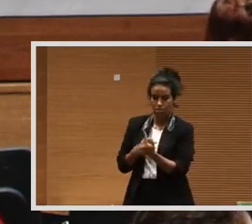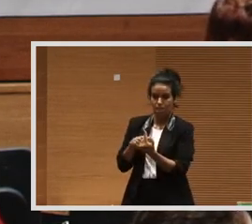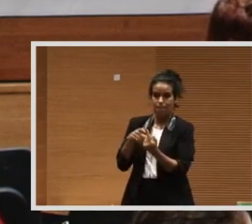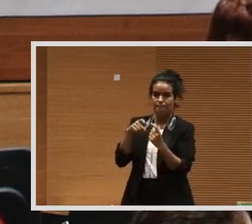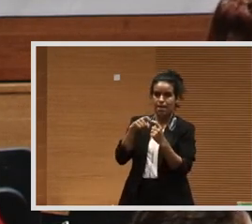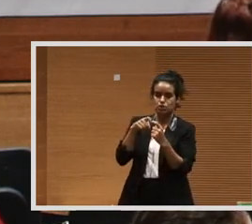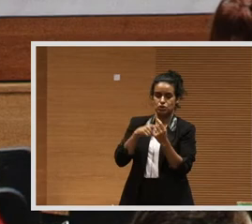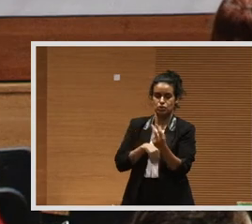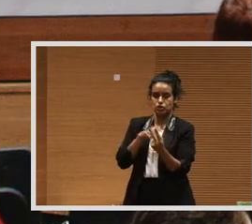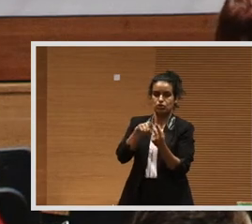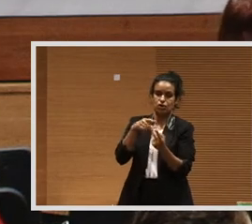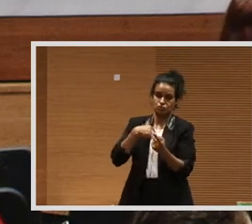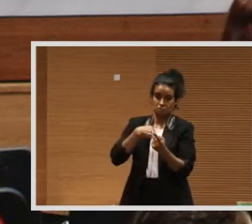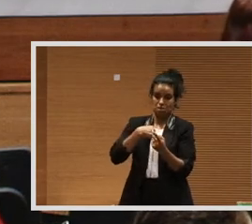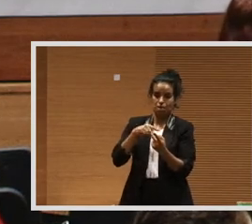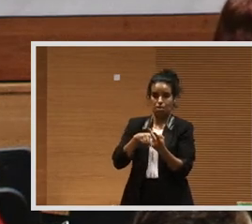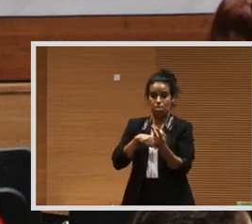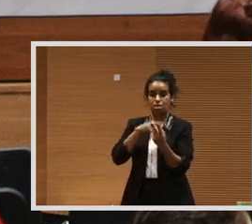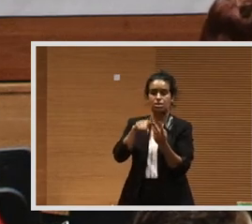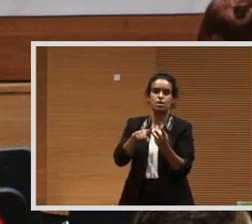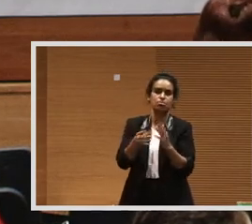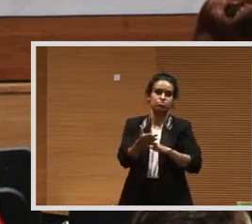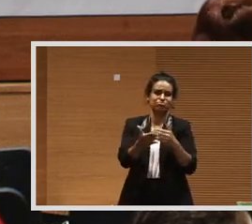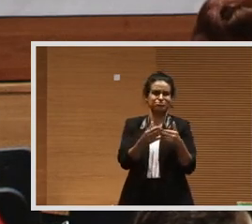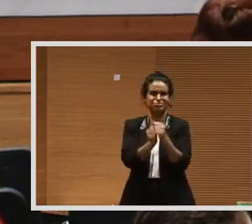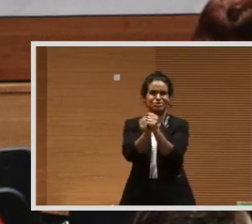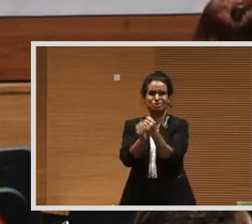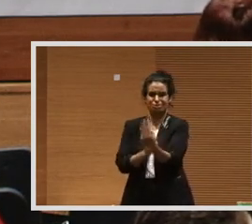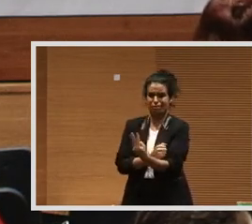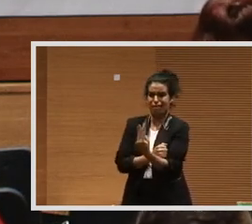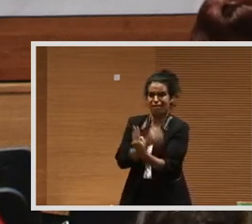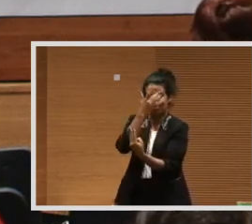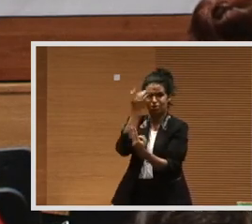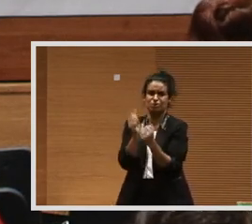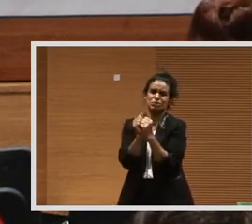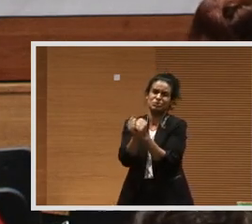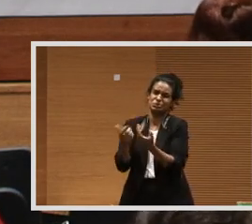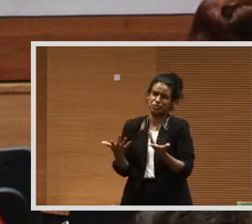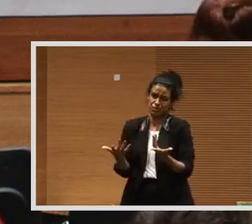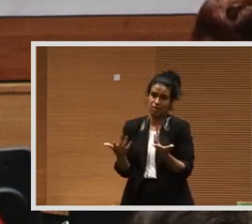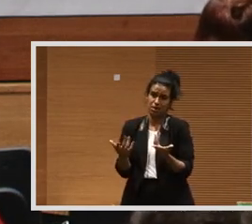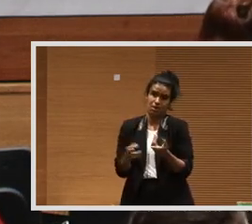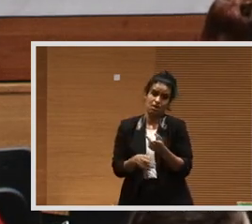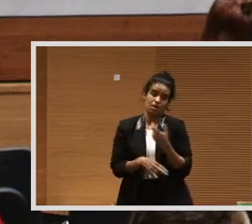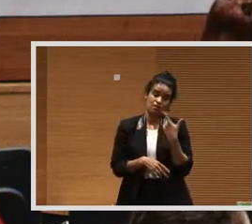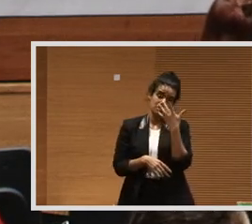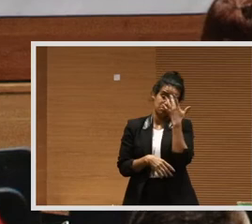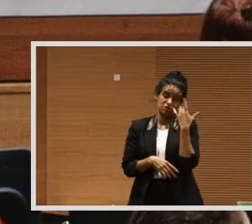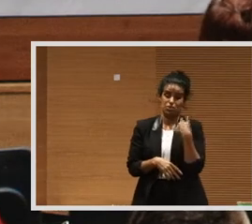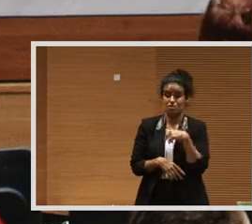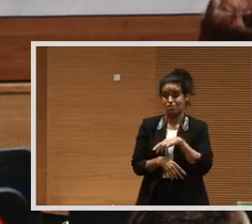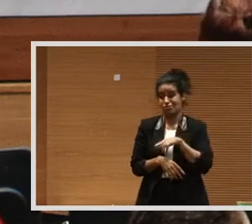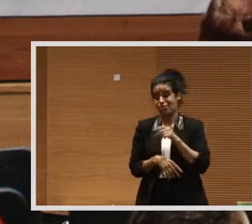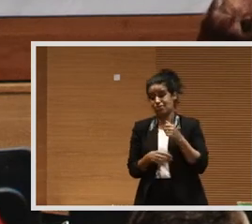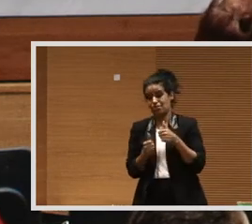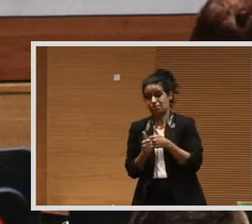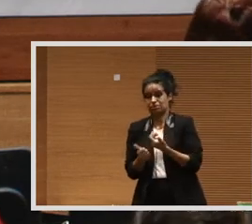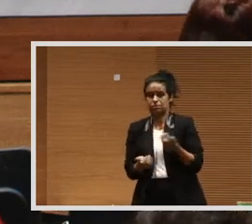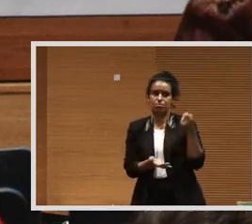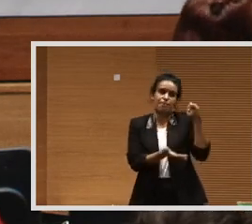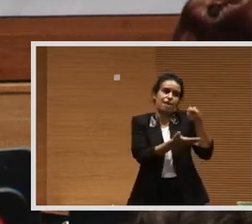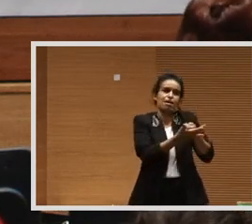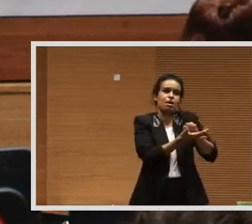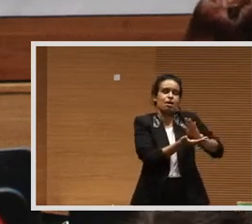para estar ali acompanhando. Né? Às vezes, aí tem toda a questão, às vezes não é a pessoa que está ali naquele momento, então tem questão de pagar